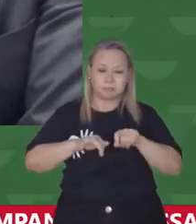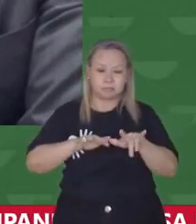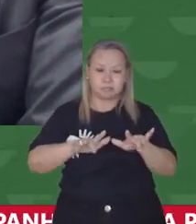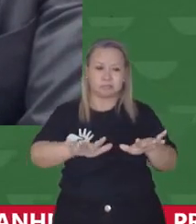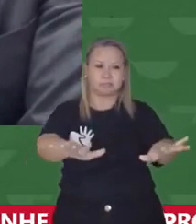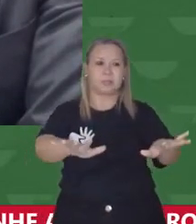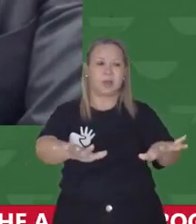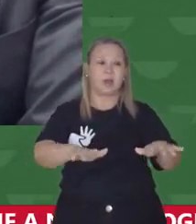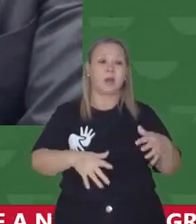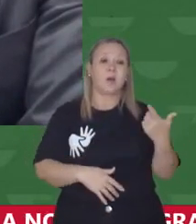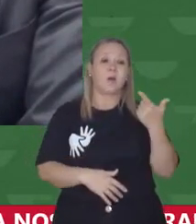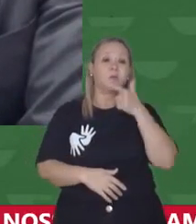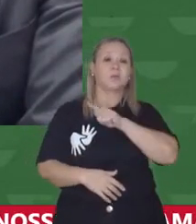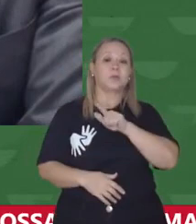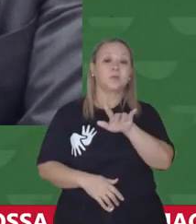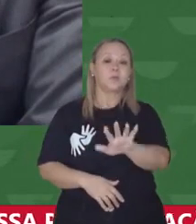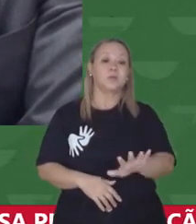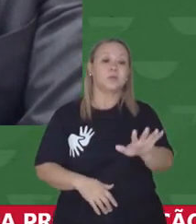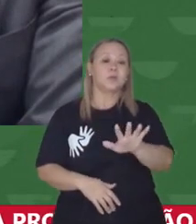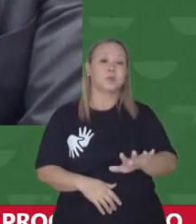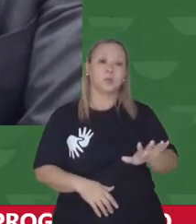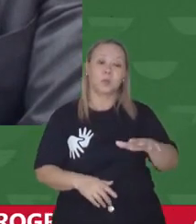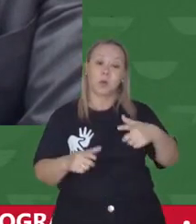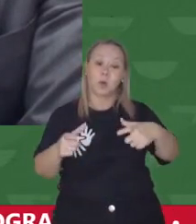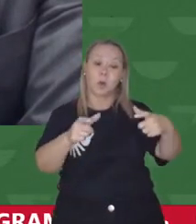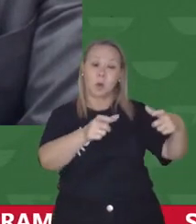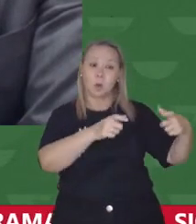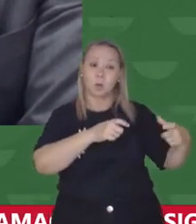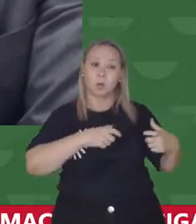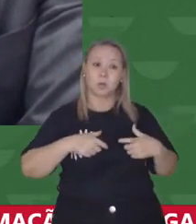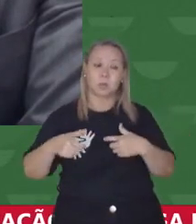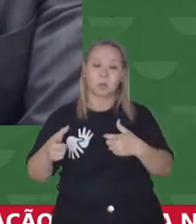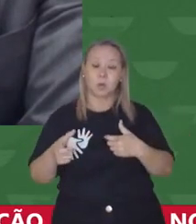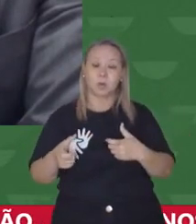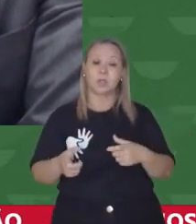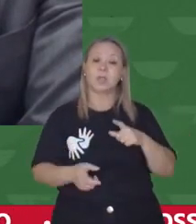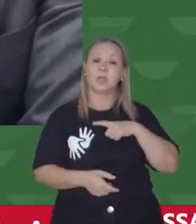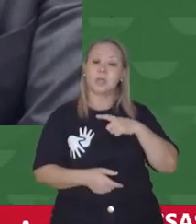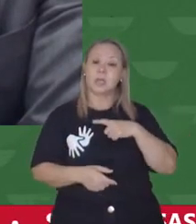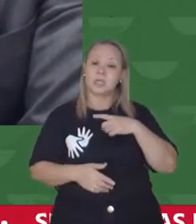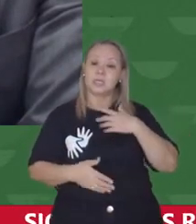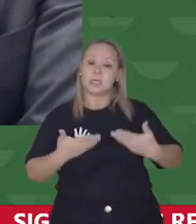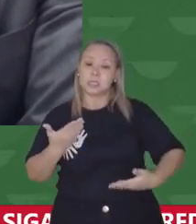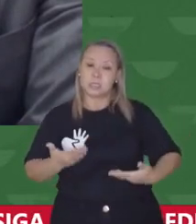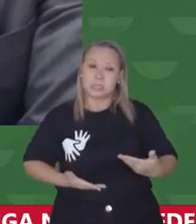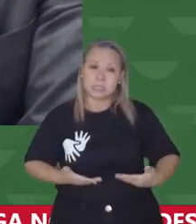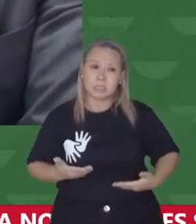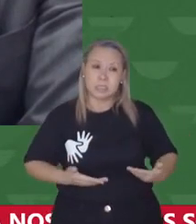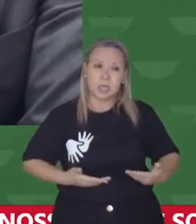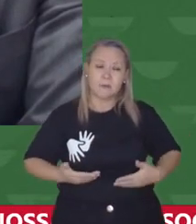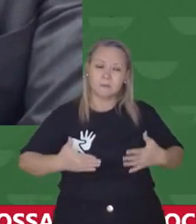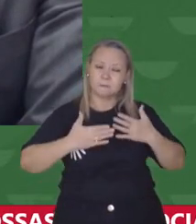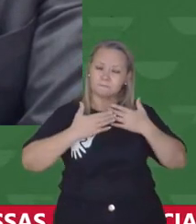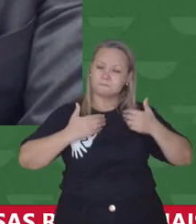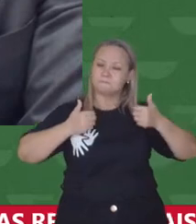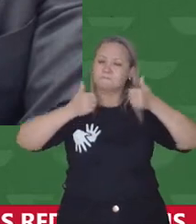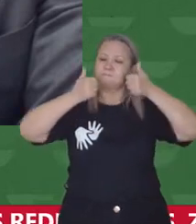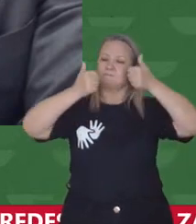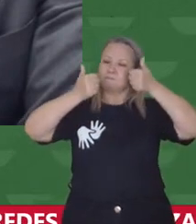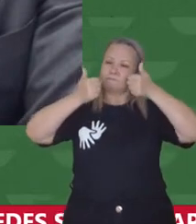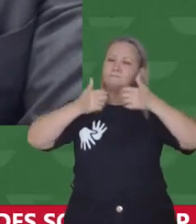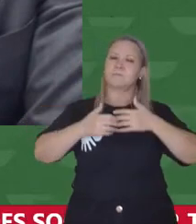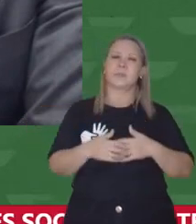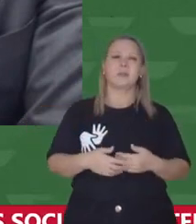de produtividade pelos outros setores e demandar serviços sofisticados, que exijam conhecimento, que